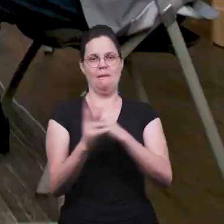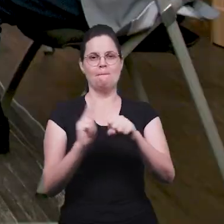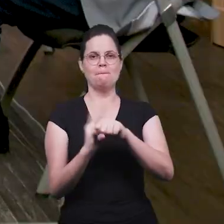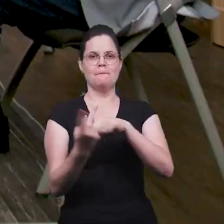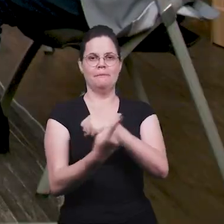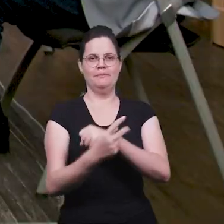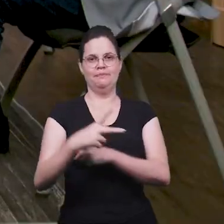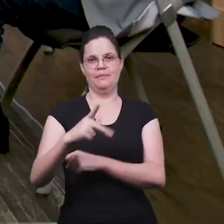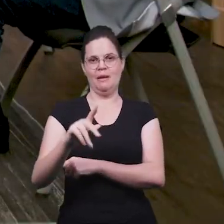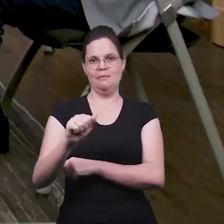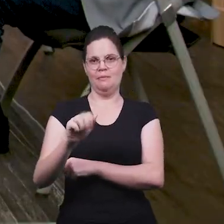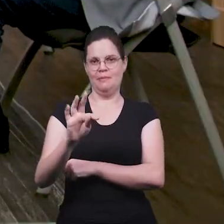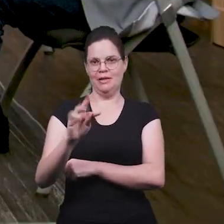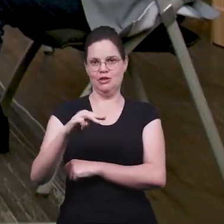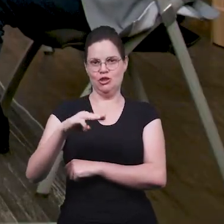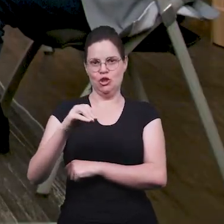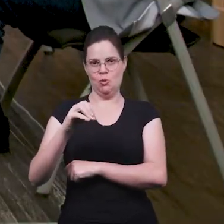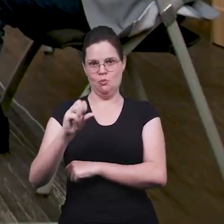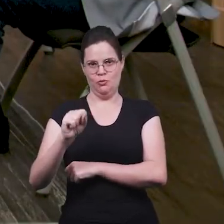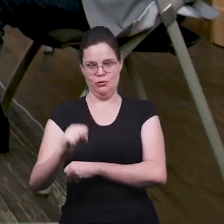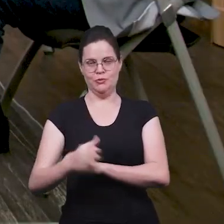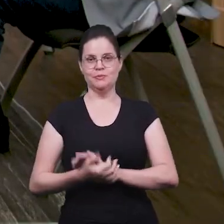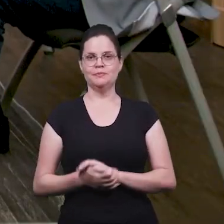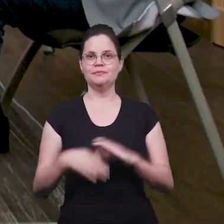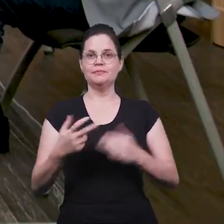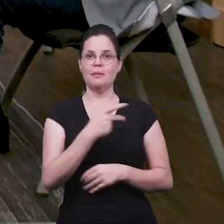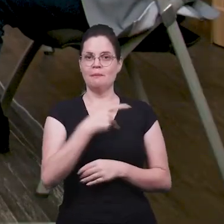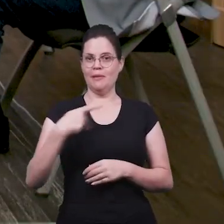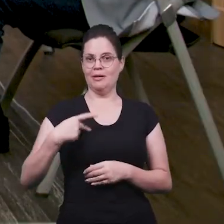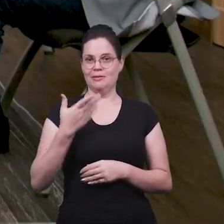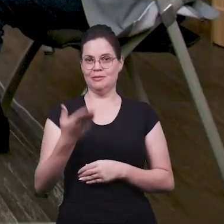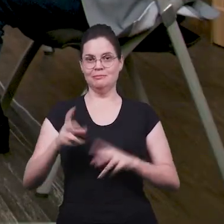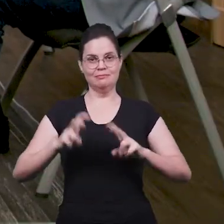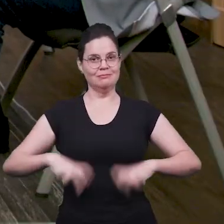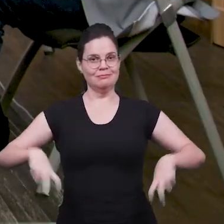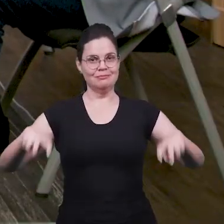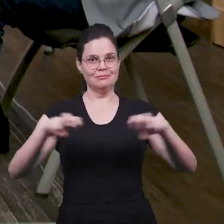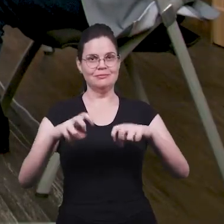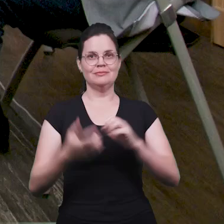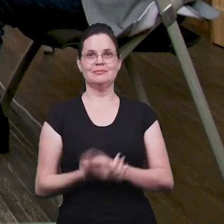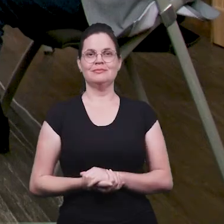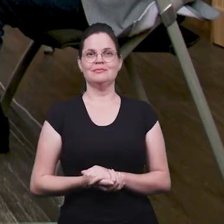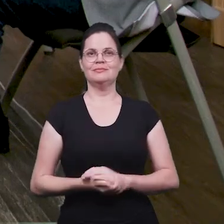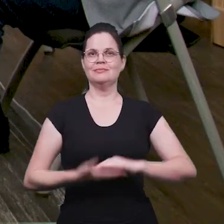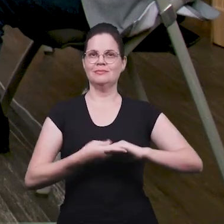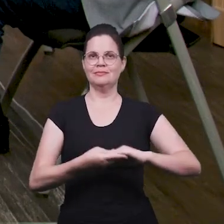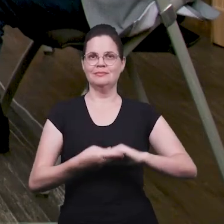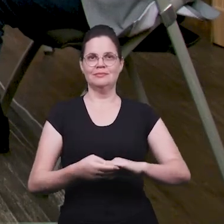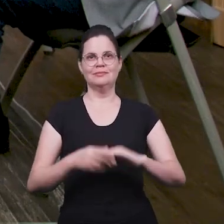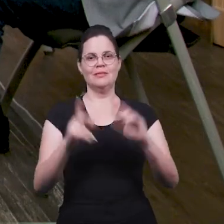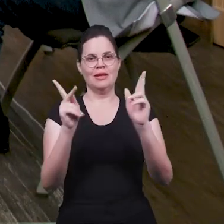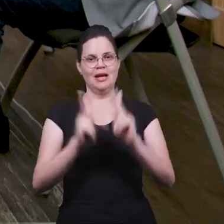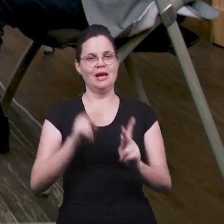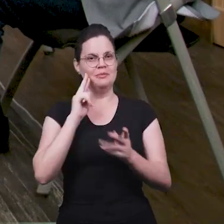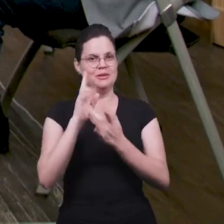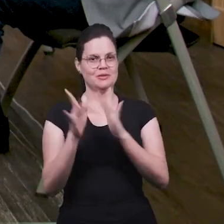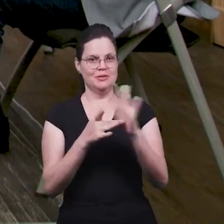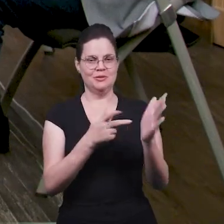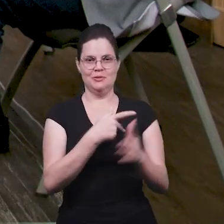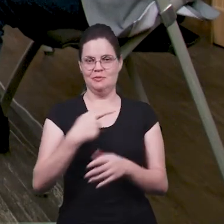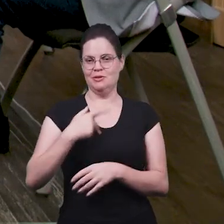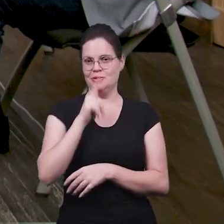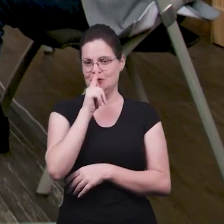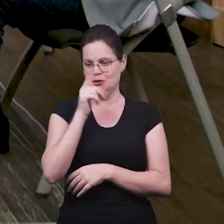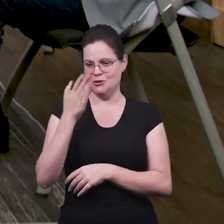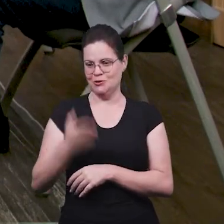Patmos. E aqui você vê os pastores que estamos presentes hoje no estúdio para este programa, para essa edição do programa. Vou cumprimentá-los aqui. Pastor Gilson Souza, paz